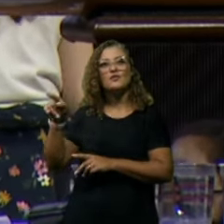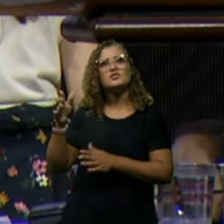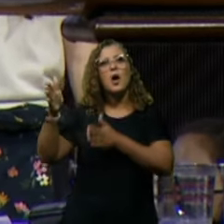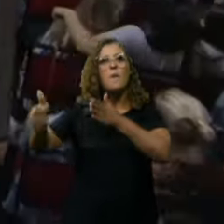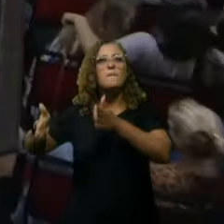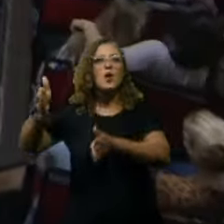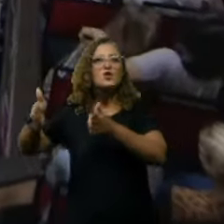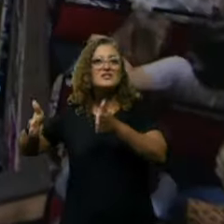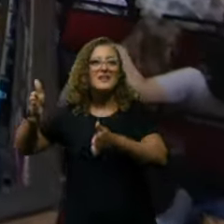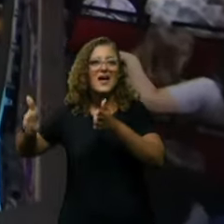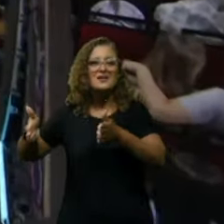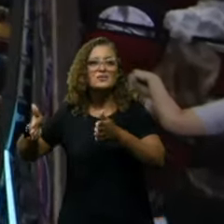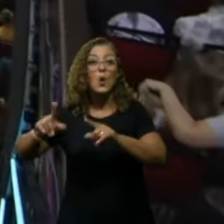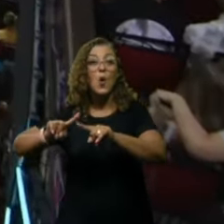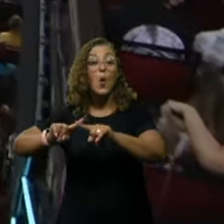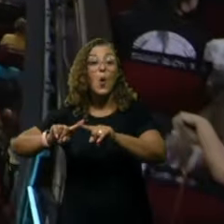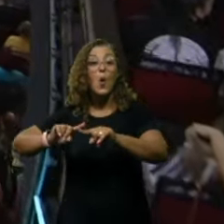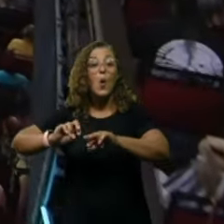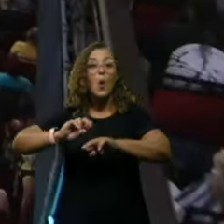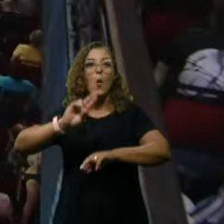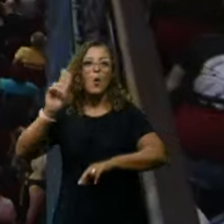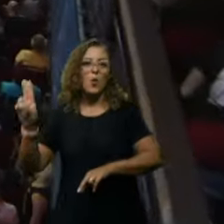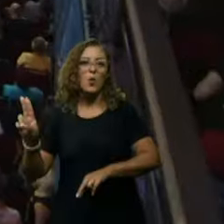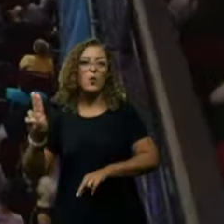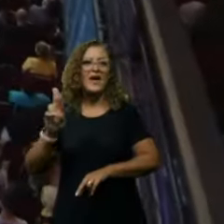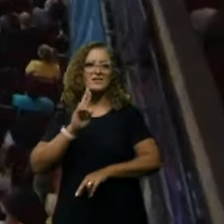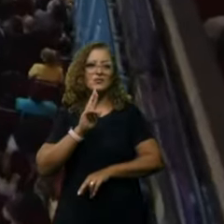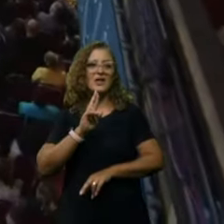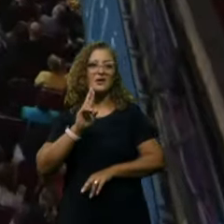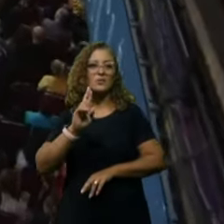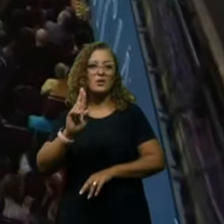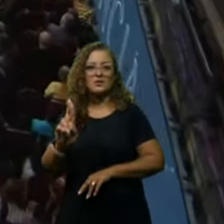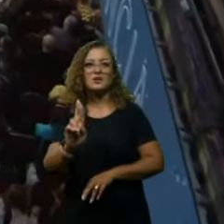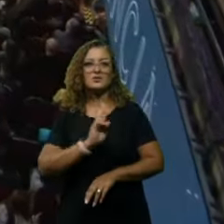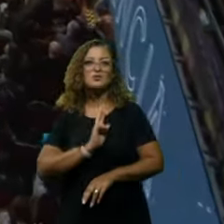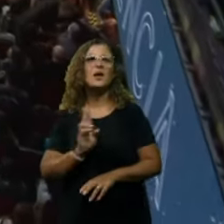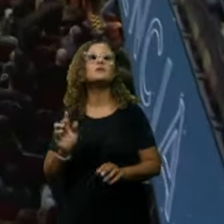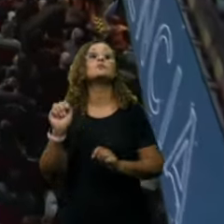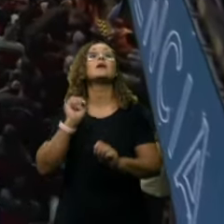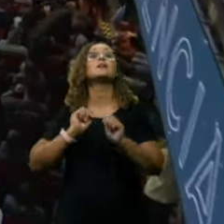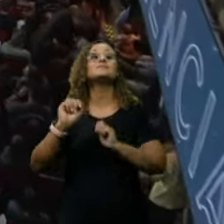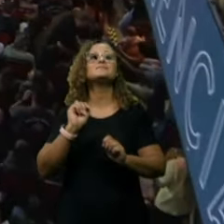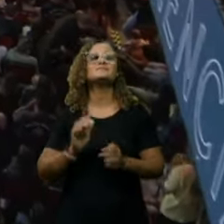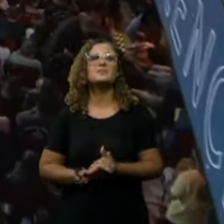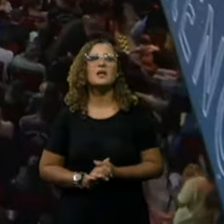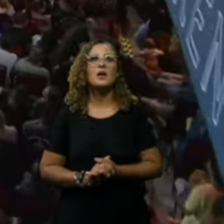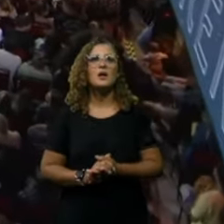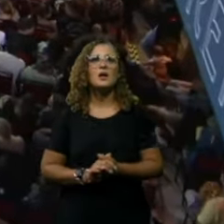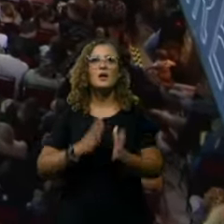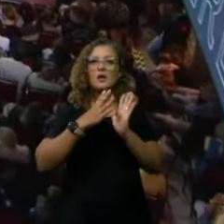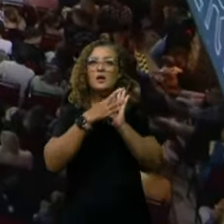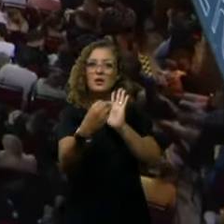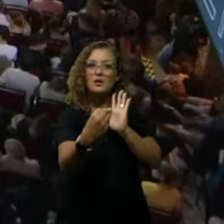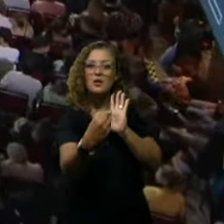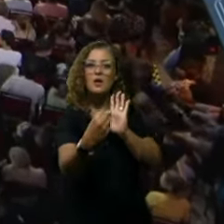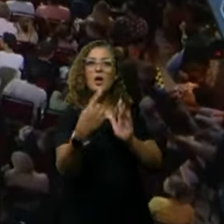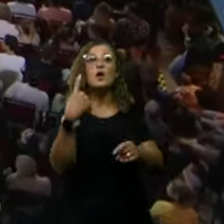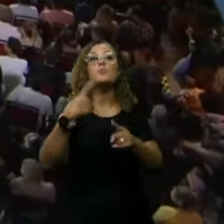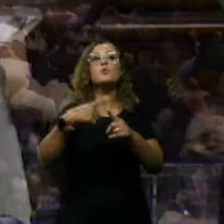ou da resultado diga porque Jesus prega aí para ir para encerrar junto chega Porque Jesus